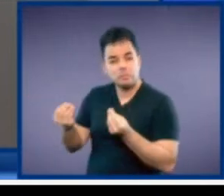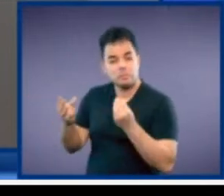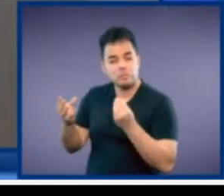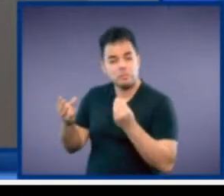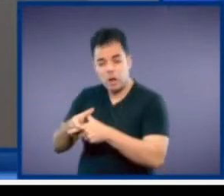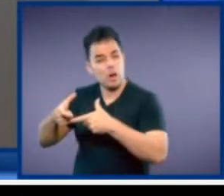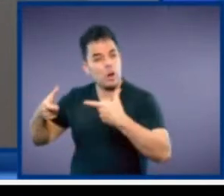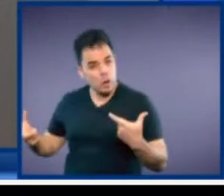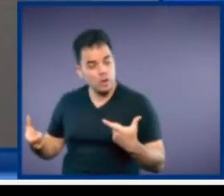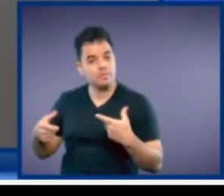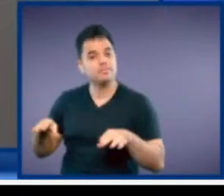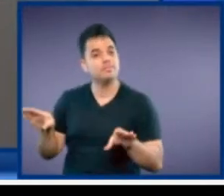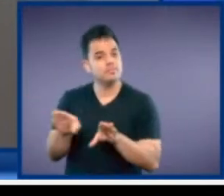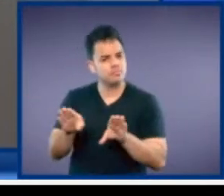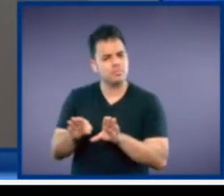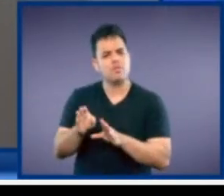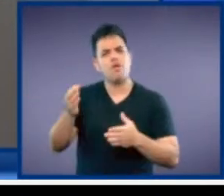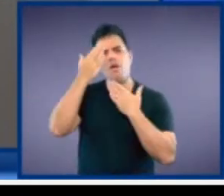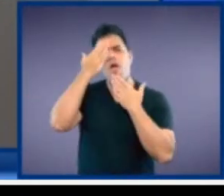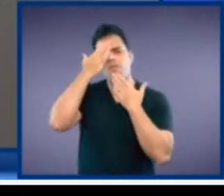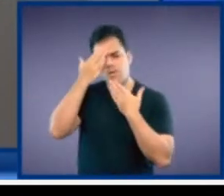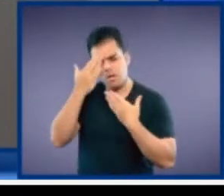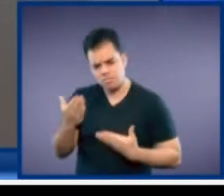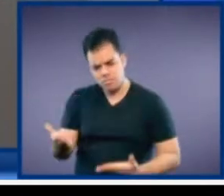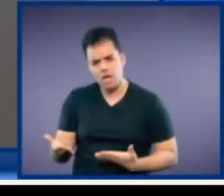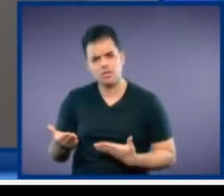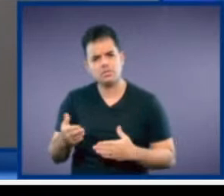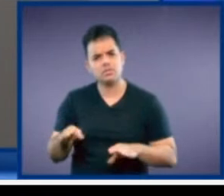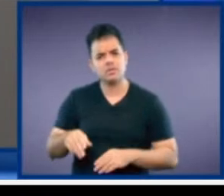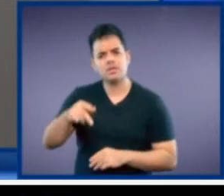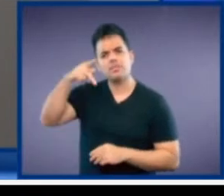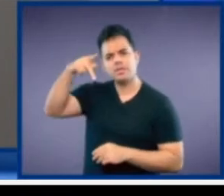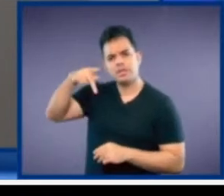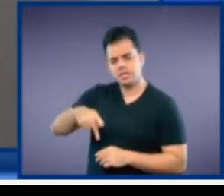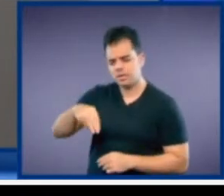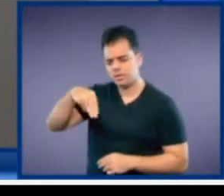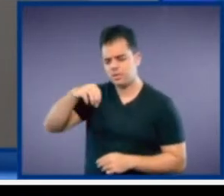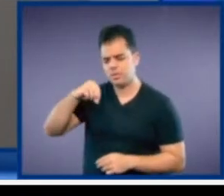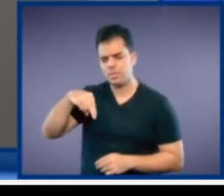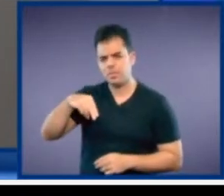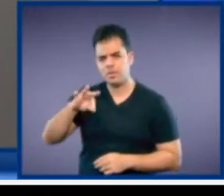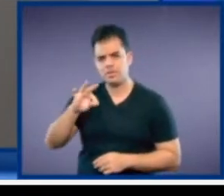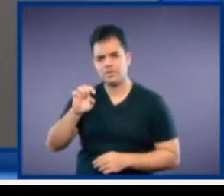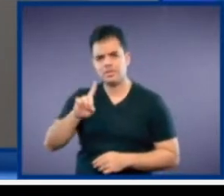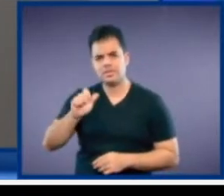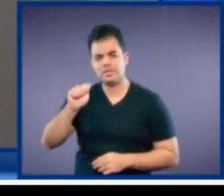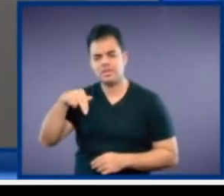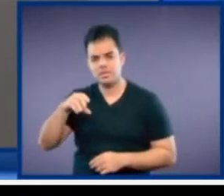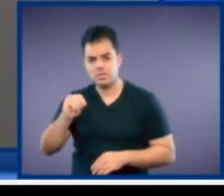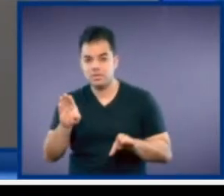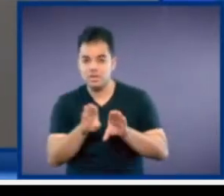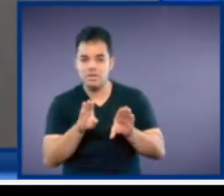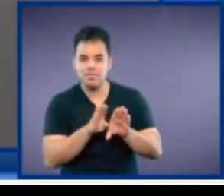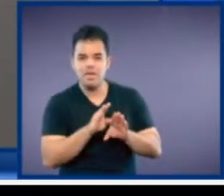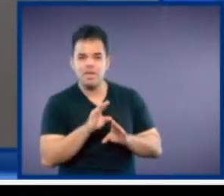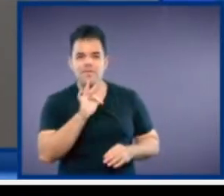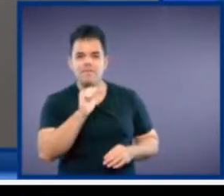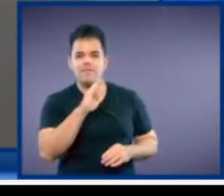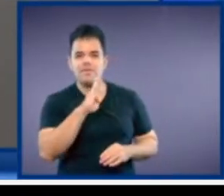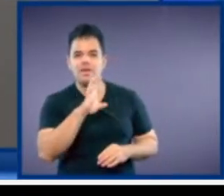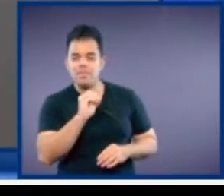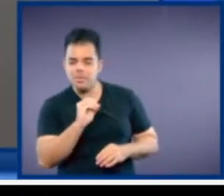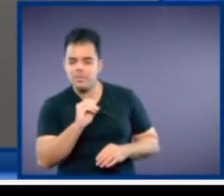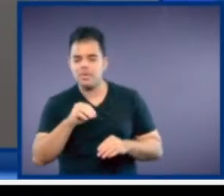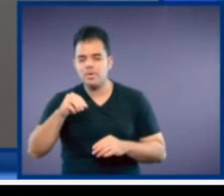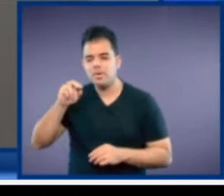E aqui fica o nosso agradecimento ao presidente Montezano, ao Fábio Abrão, ao Bruno West, Pedro